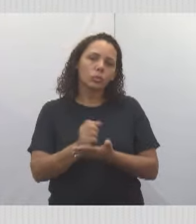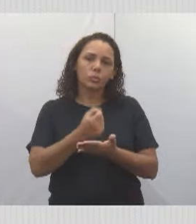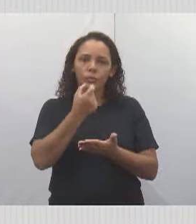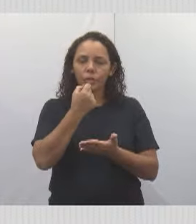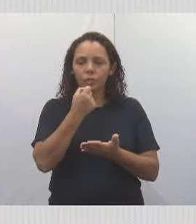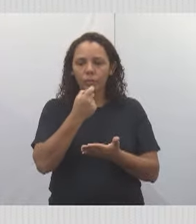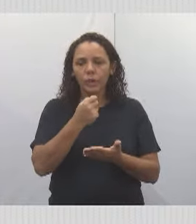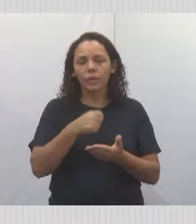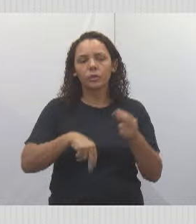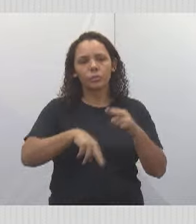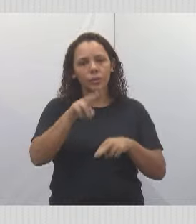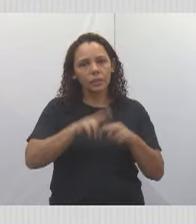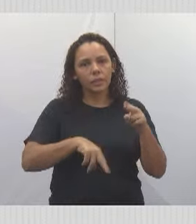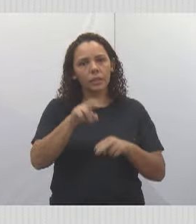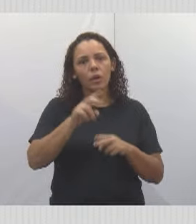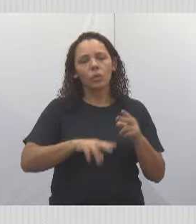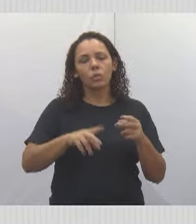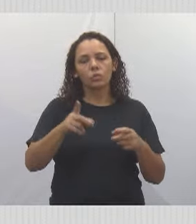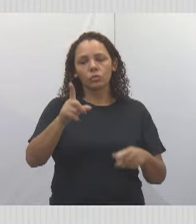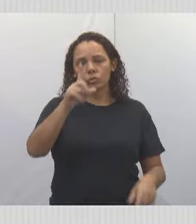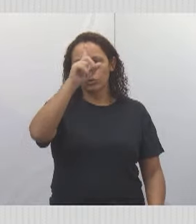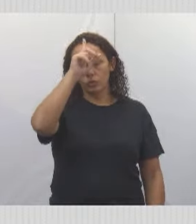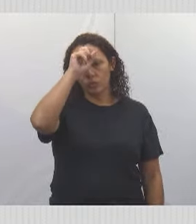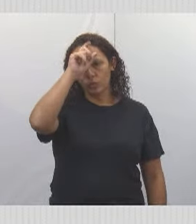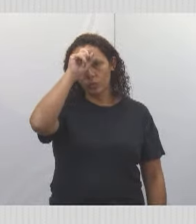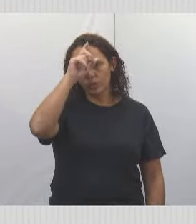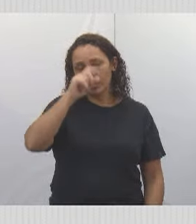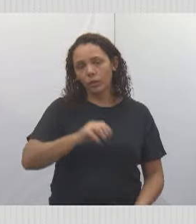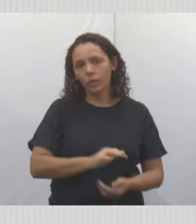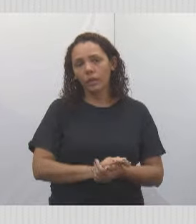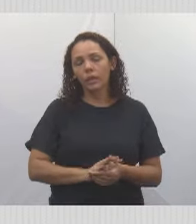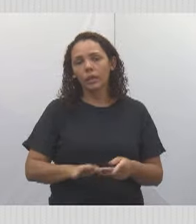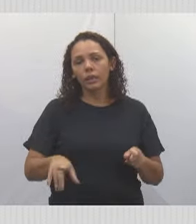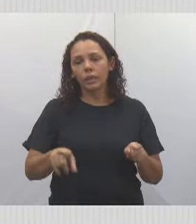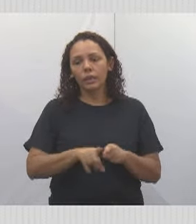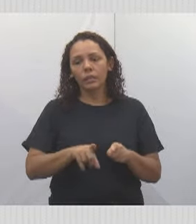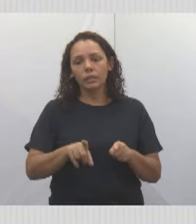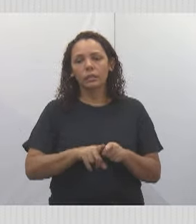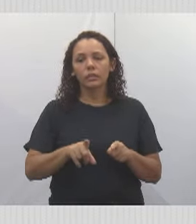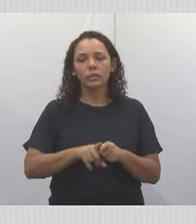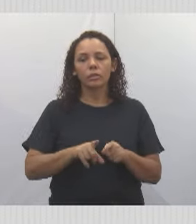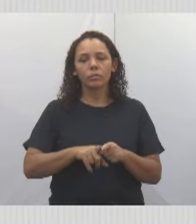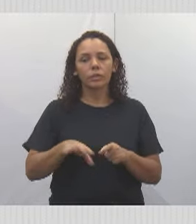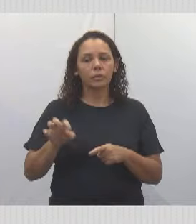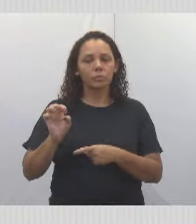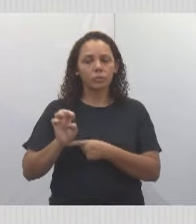material hospitalar e principalmente alto custo, que é demanda do Estado.